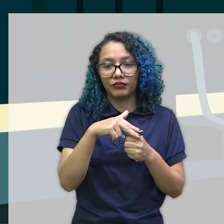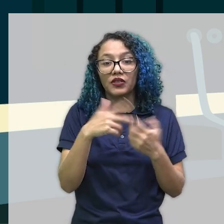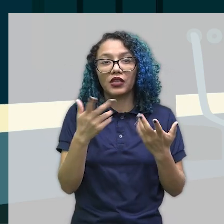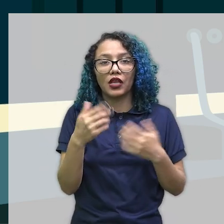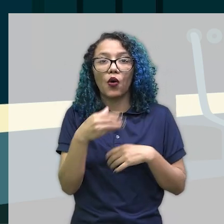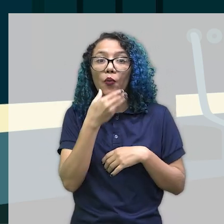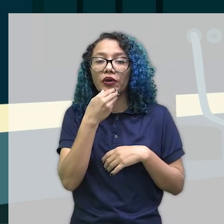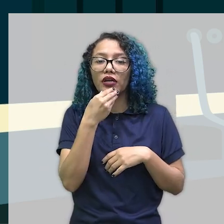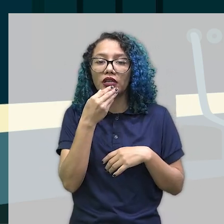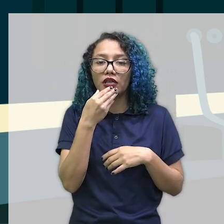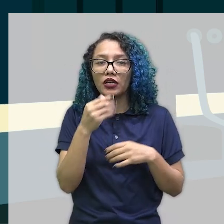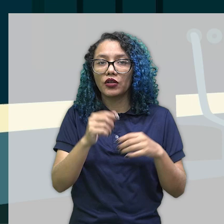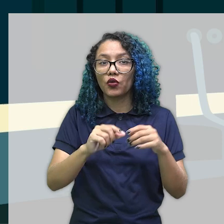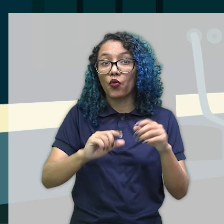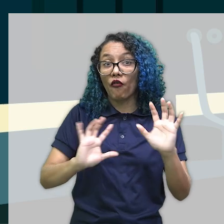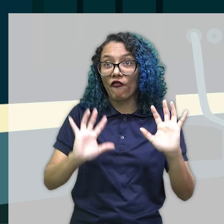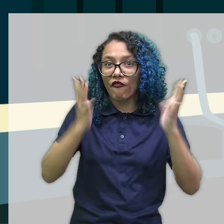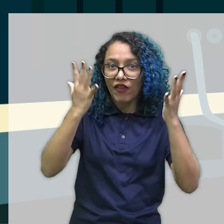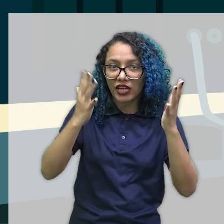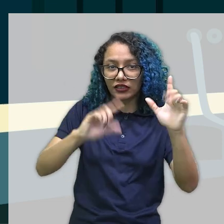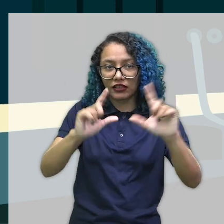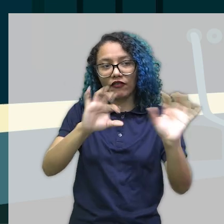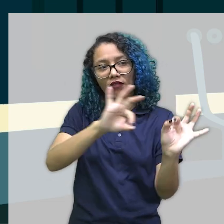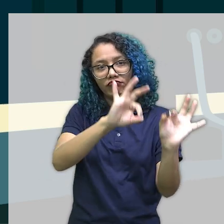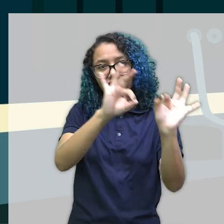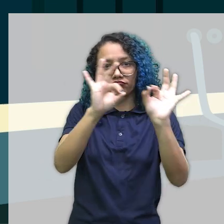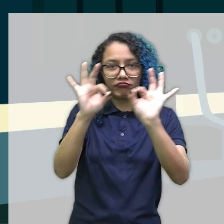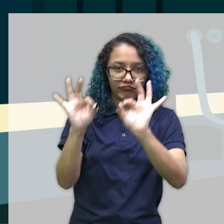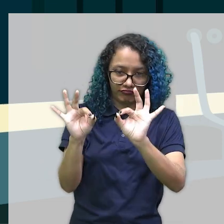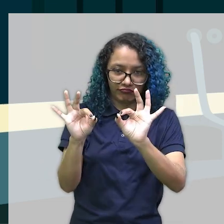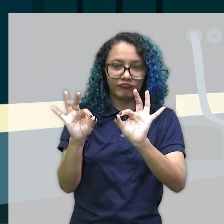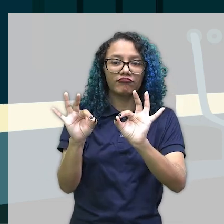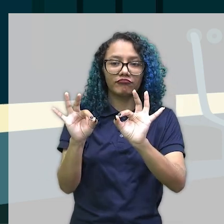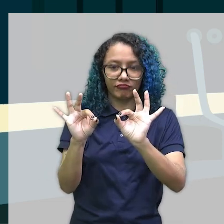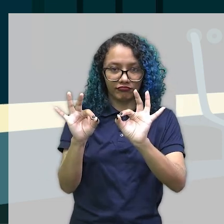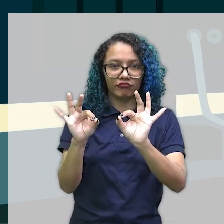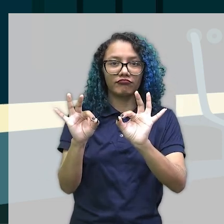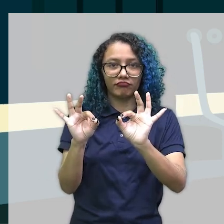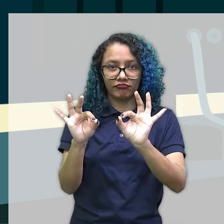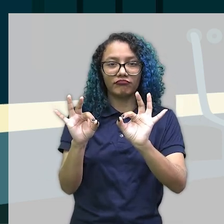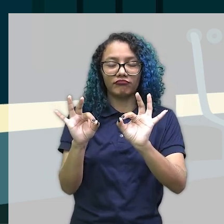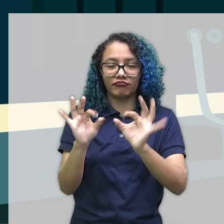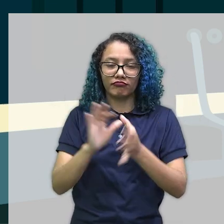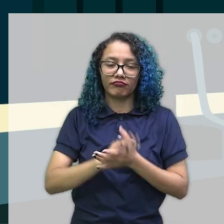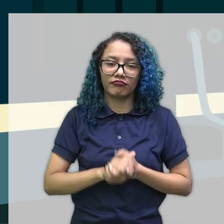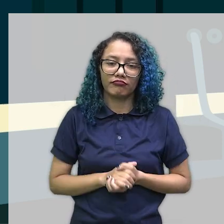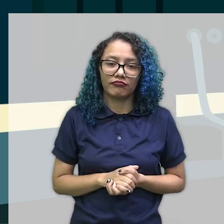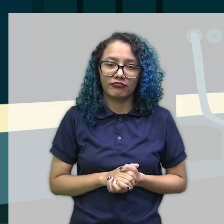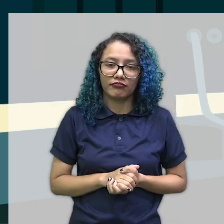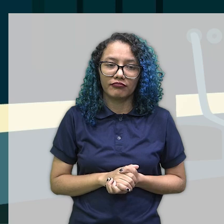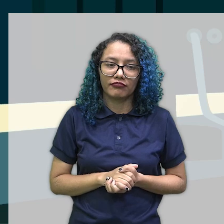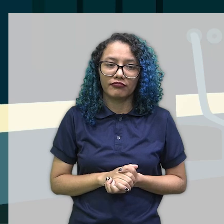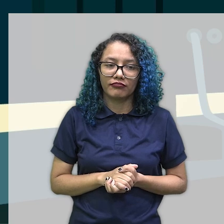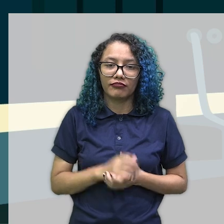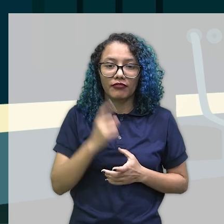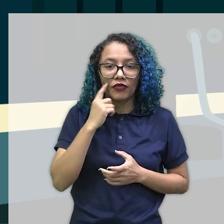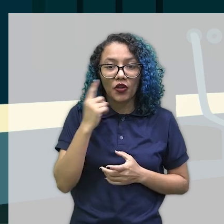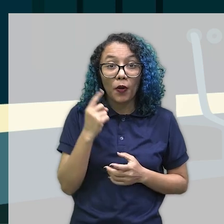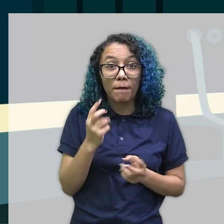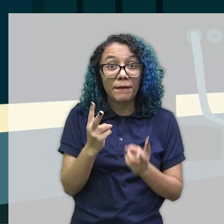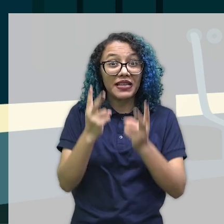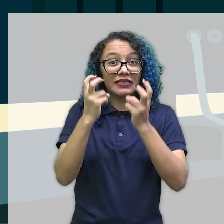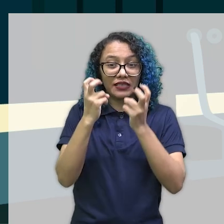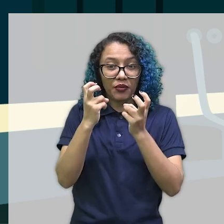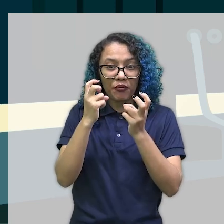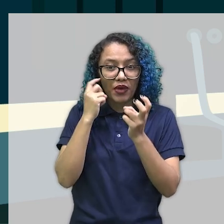assistindo o festival. Solomon was watching the Cupuaçu Festival on TV. Olha só a presença do